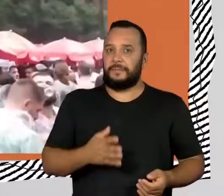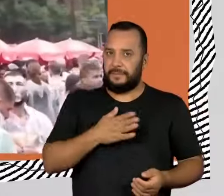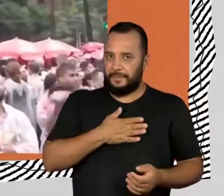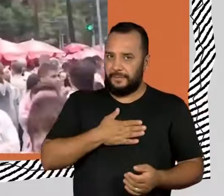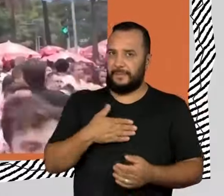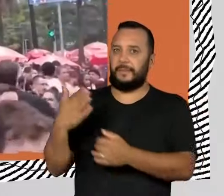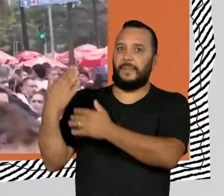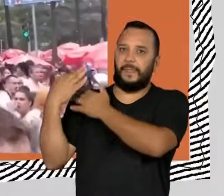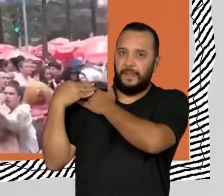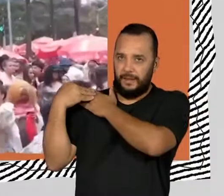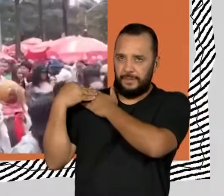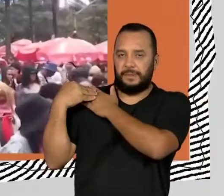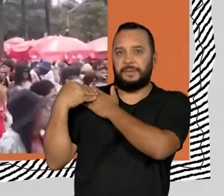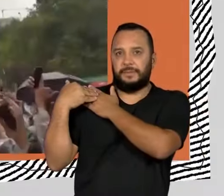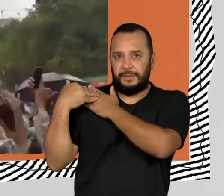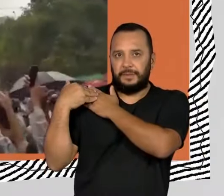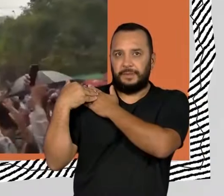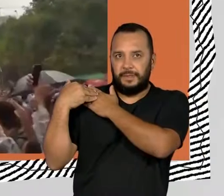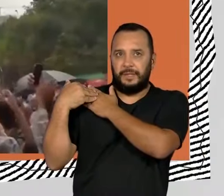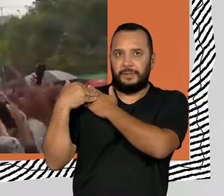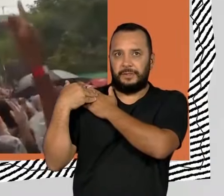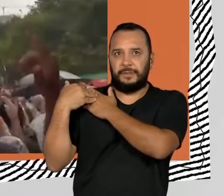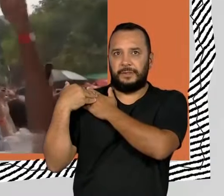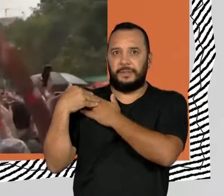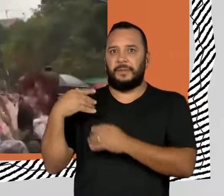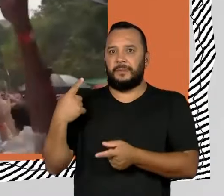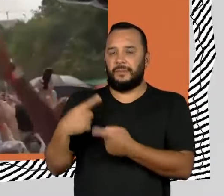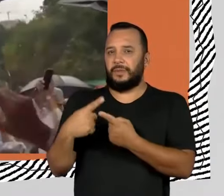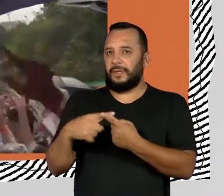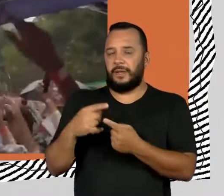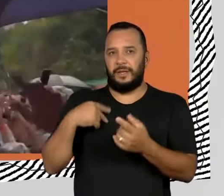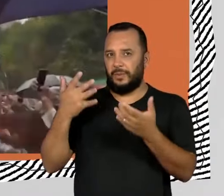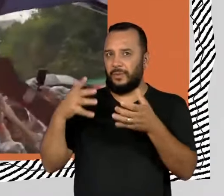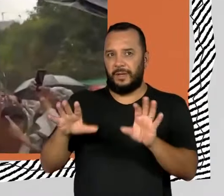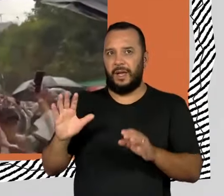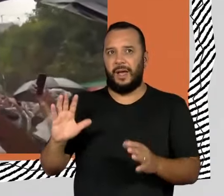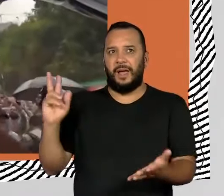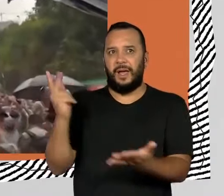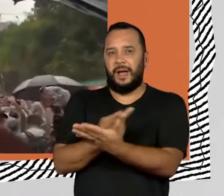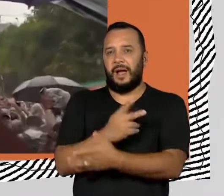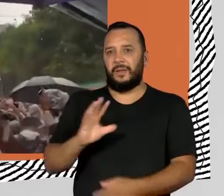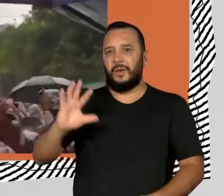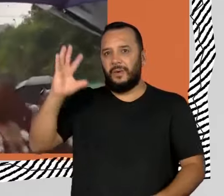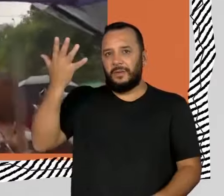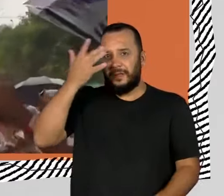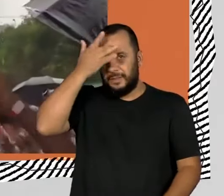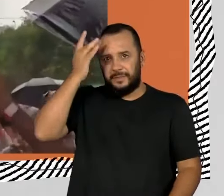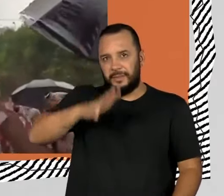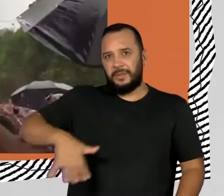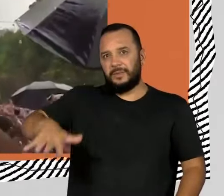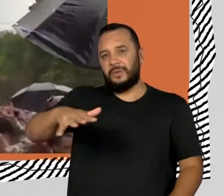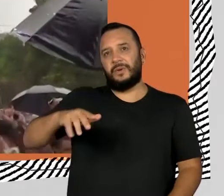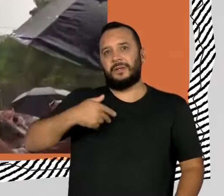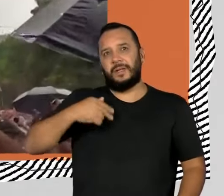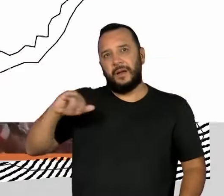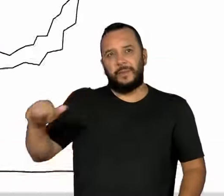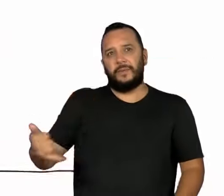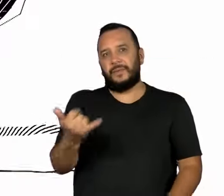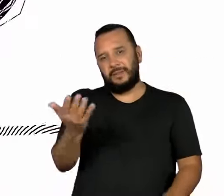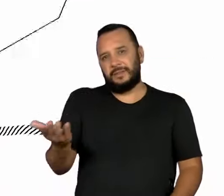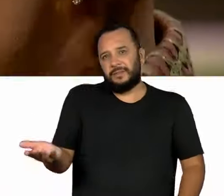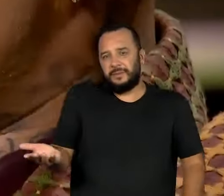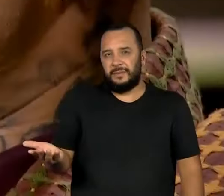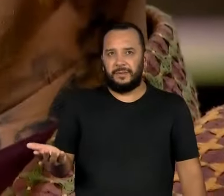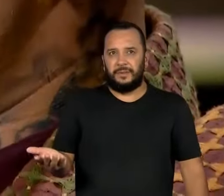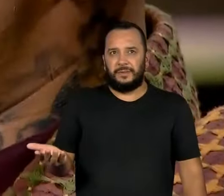responsabilidade congênita né porque a gente não quer que nada de errado aconteça com quem tá lá embaixo aproveitando e vivendo a experiência